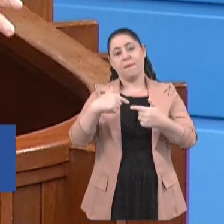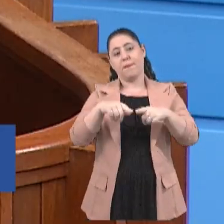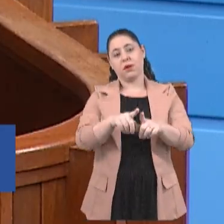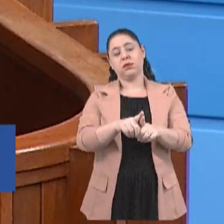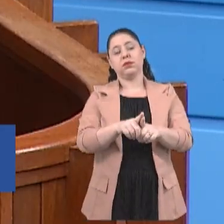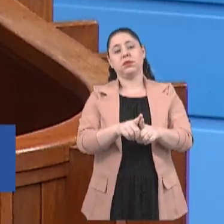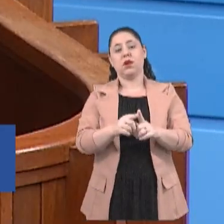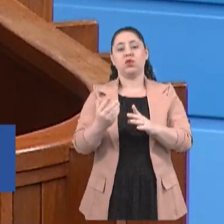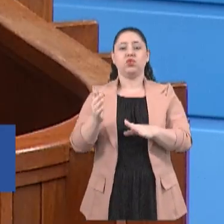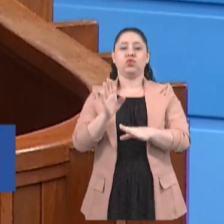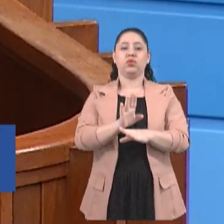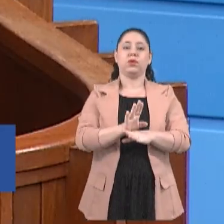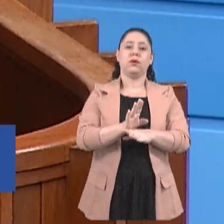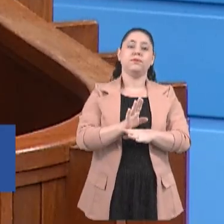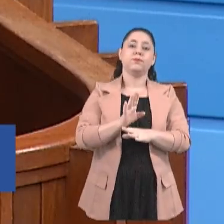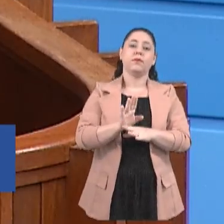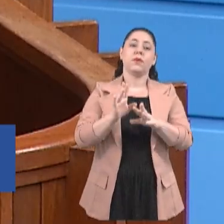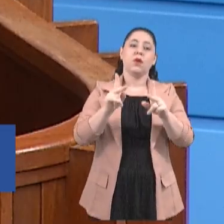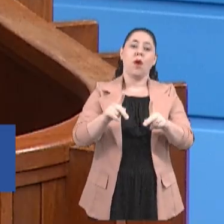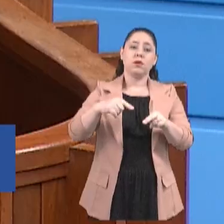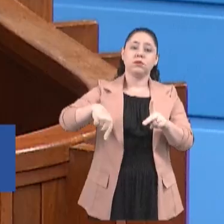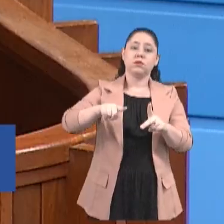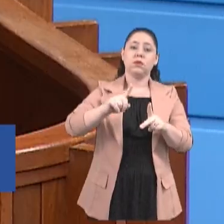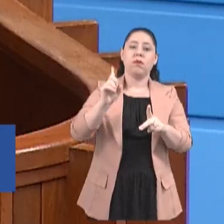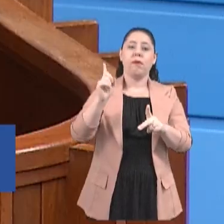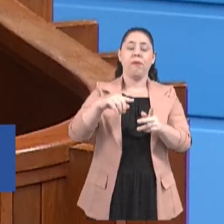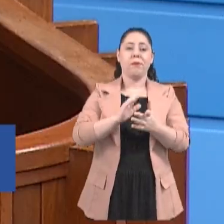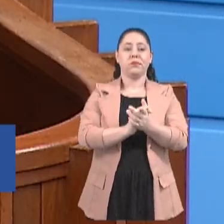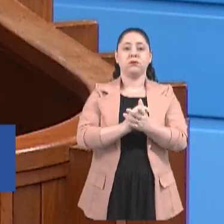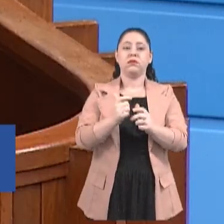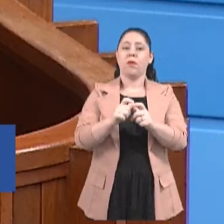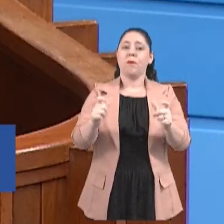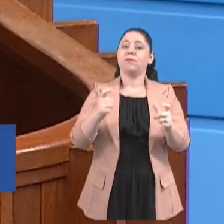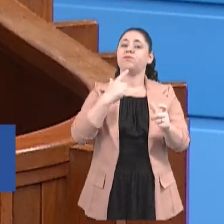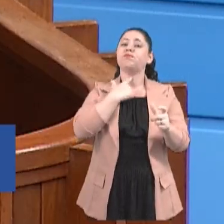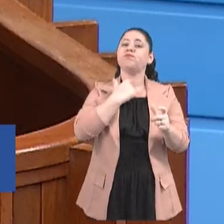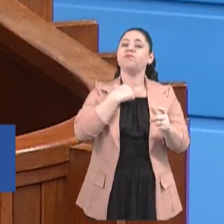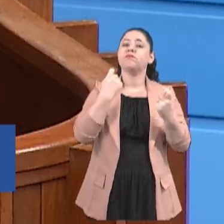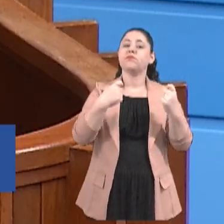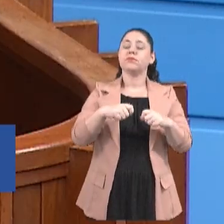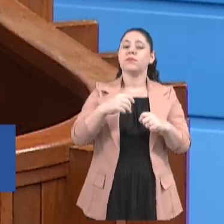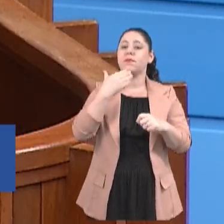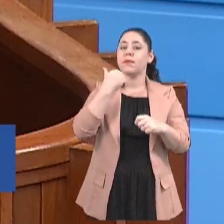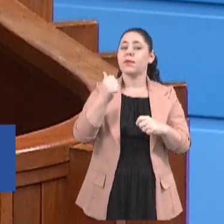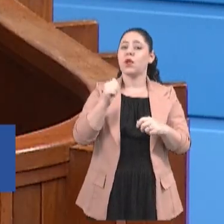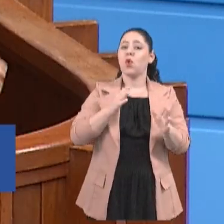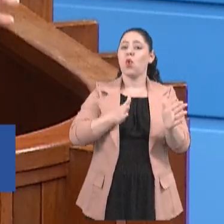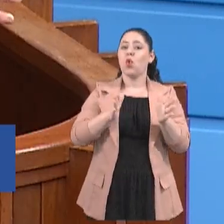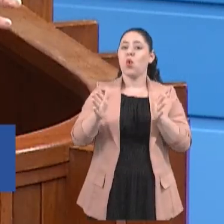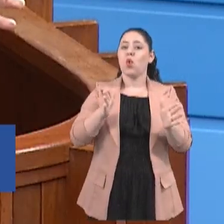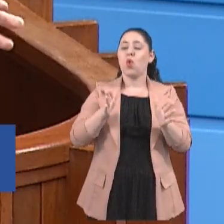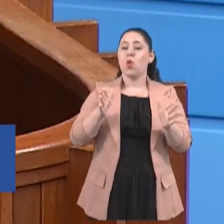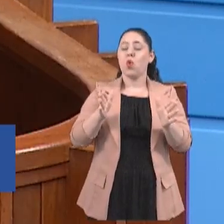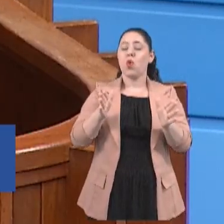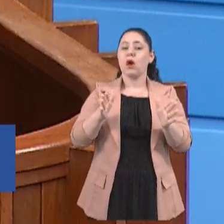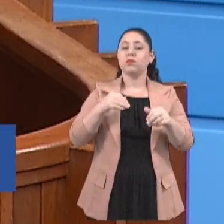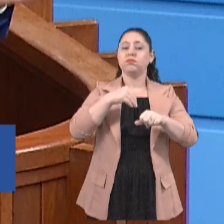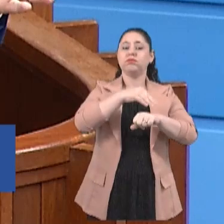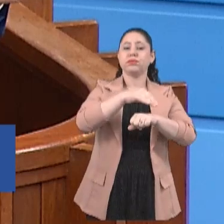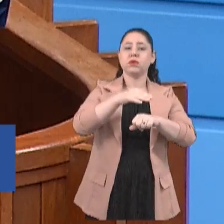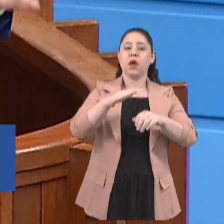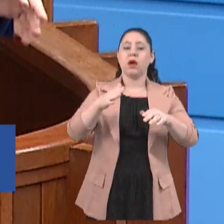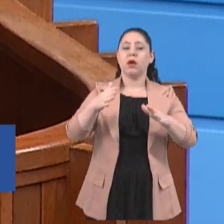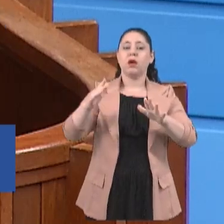para a contribuição da população, e essa é o grande interesse da população, melhorar as vias de escoamento